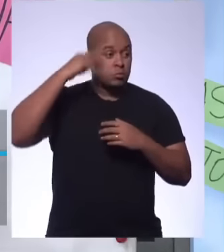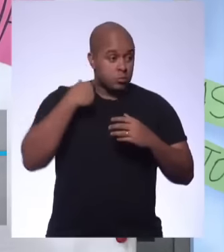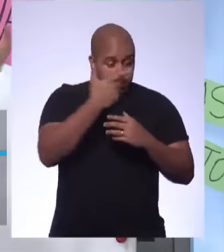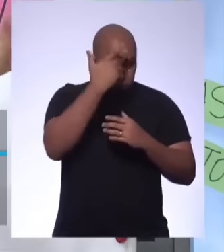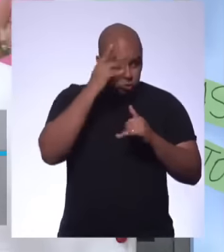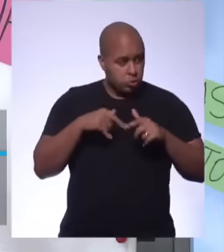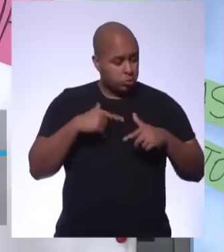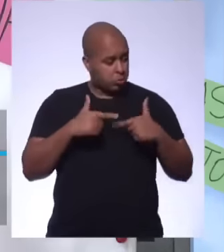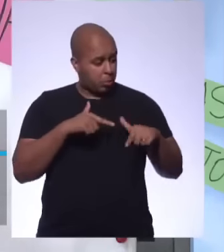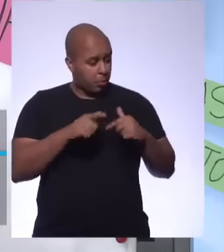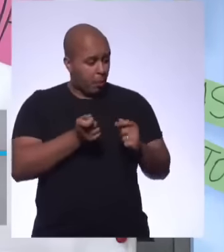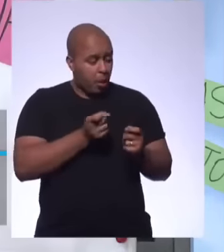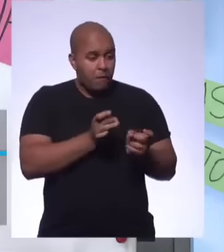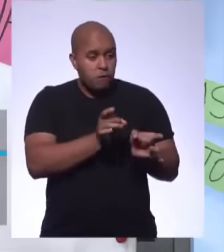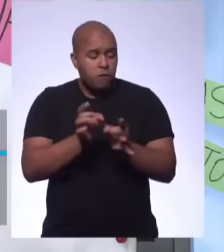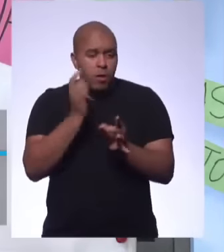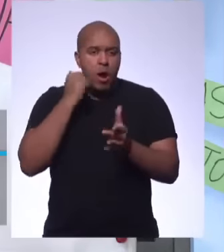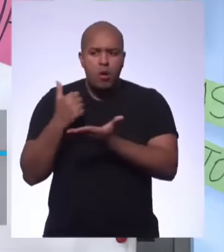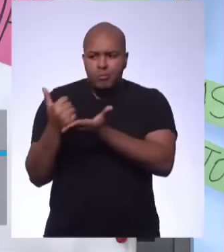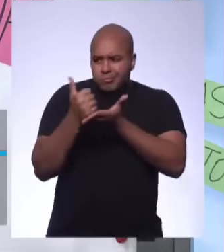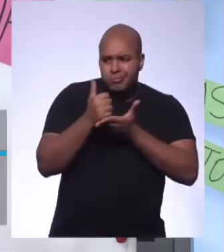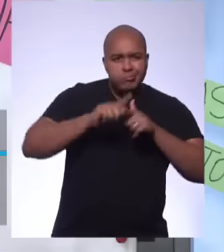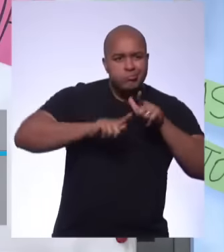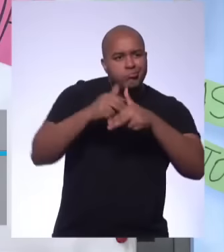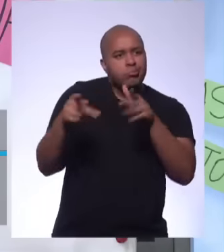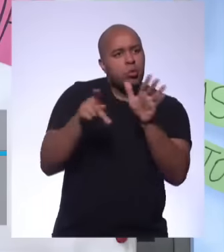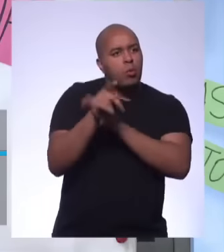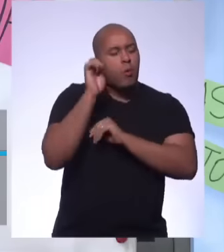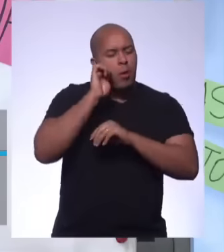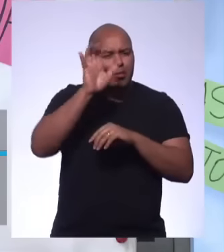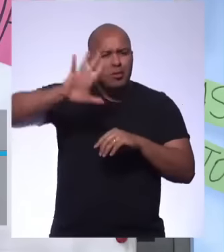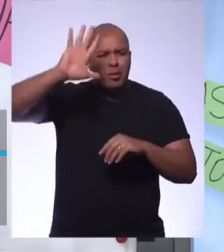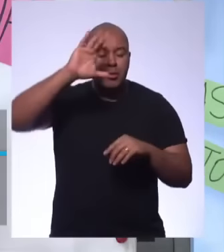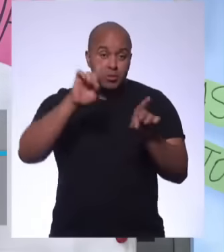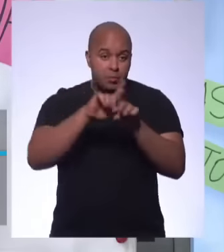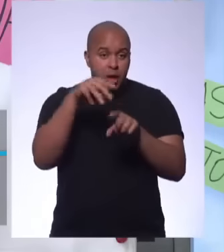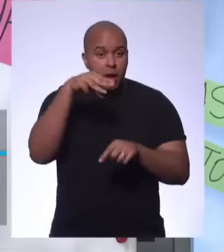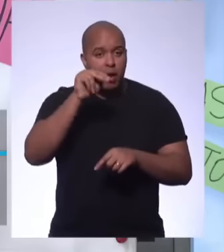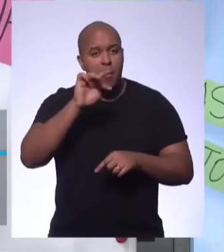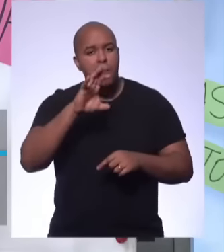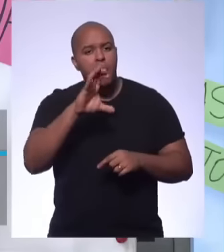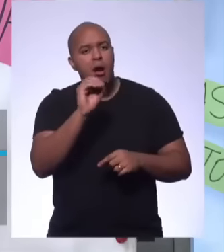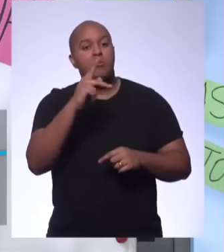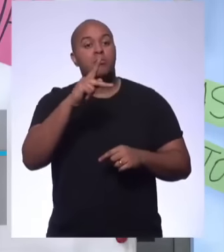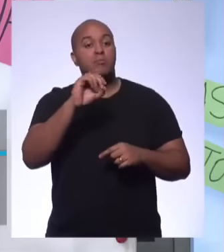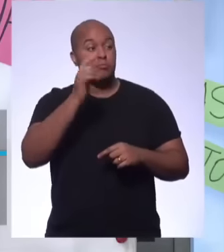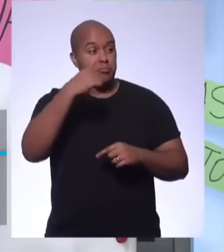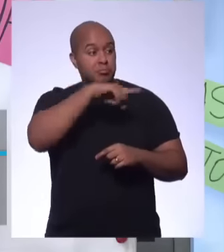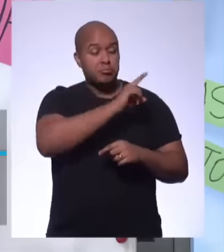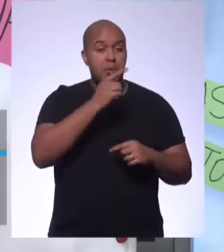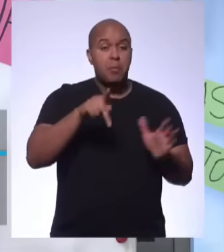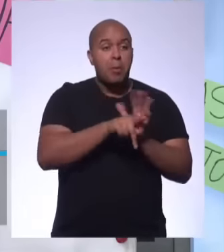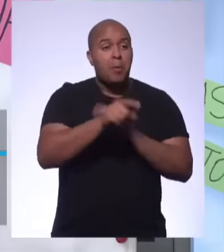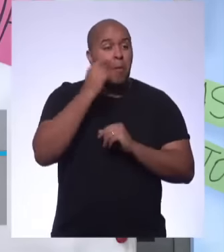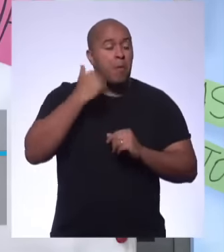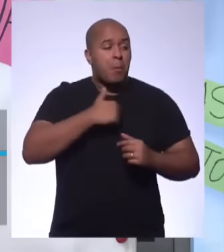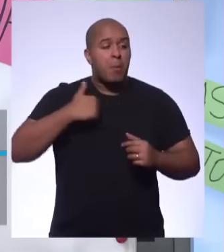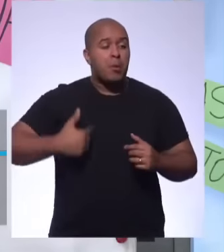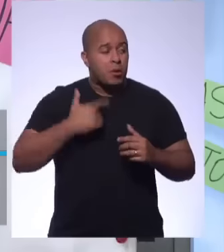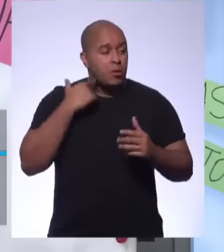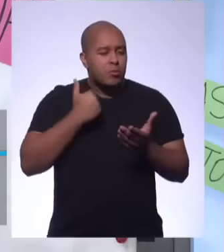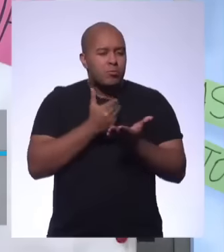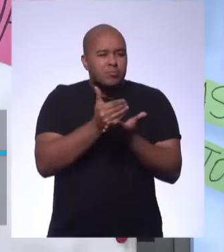mercadores trouxessem esses produtos para a Europa. No caso do Marco Polo, ele foi até a China, lá, né, no